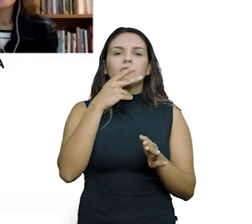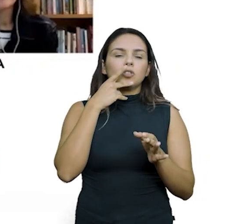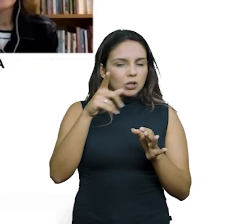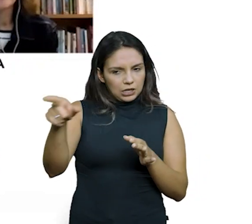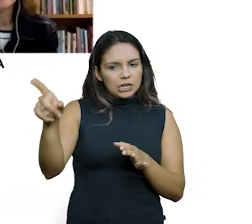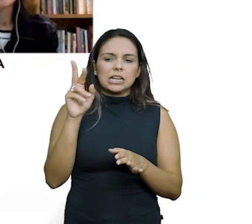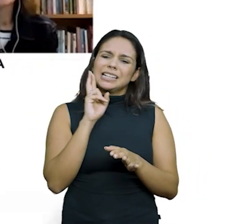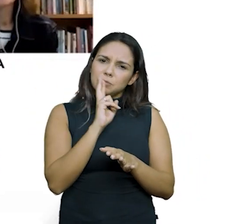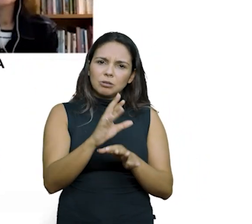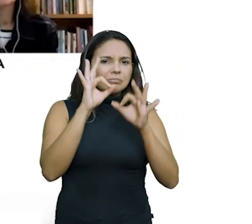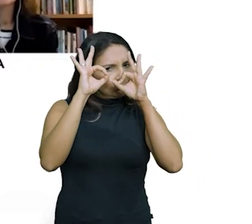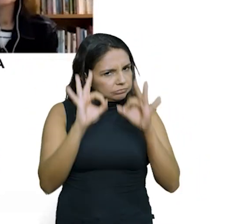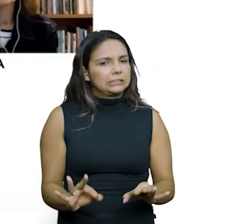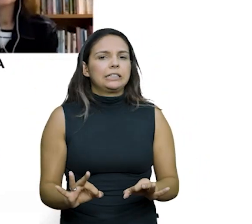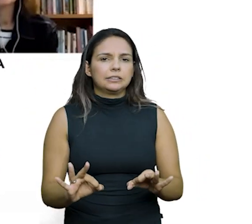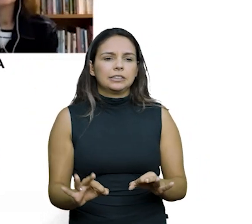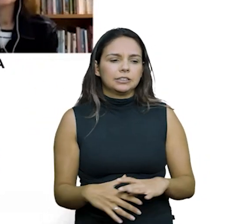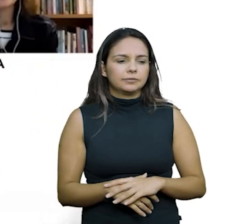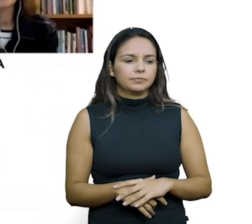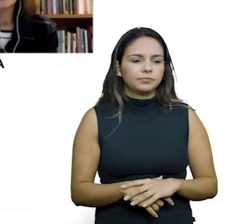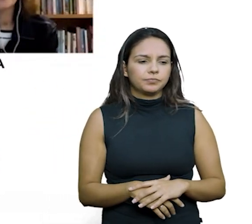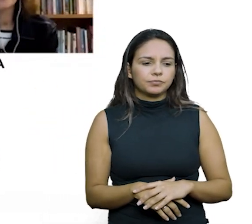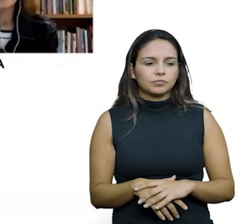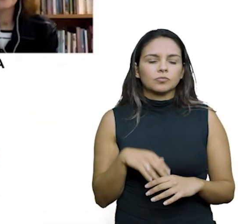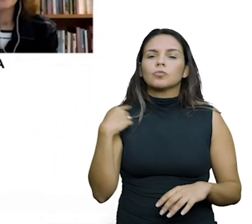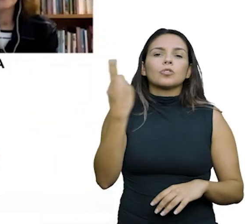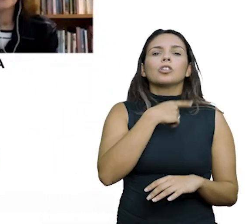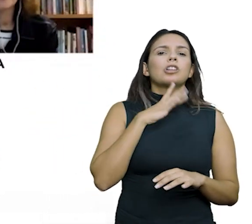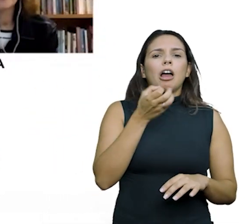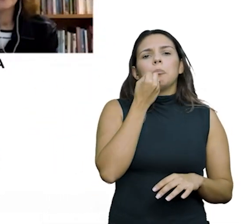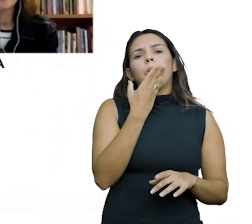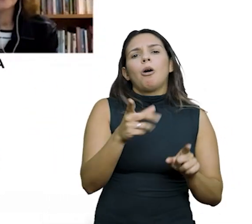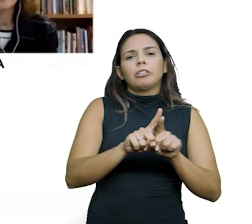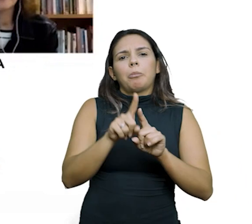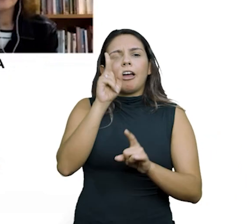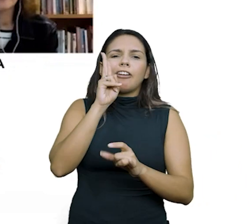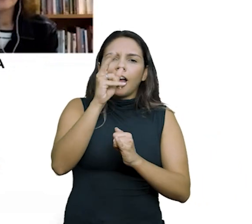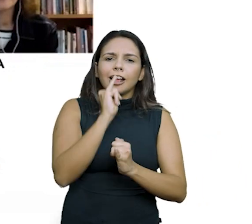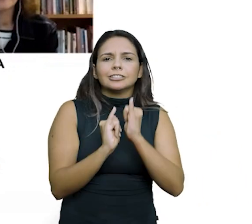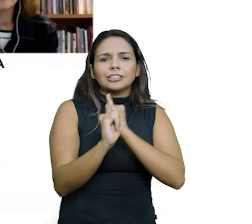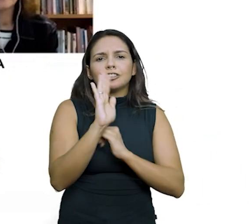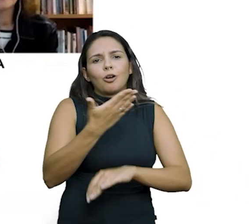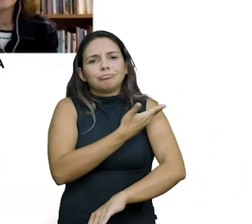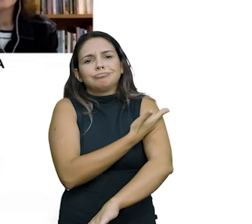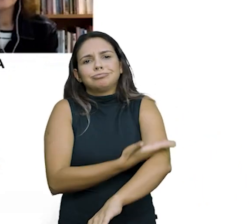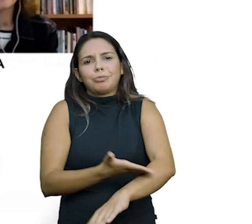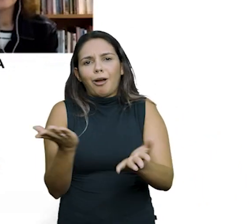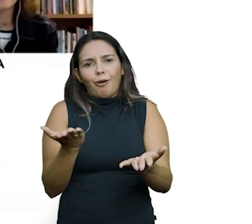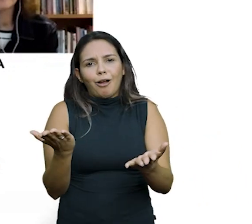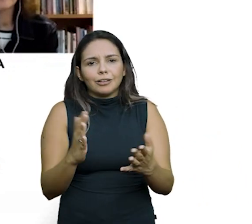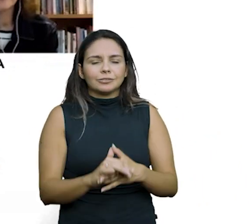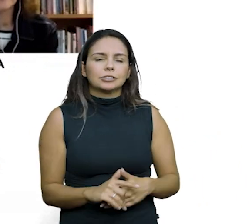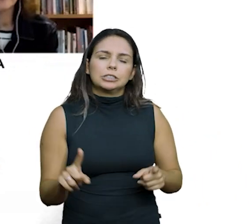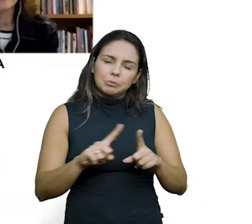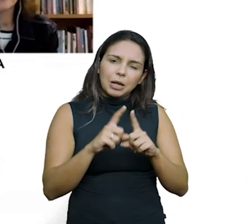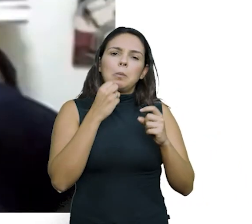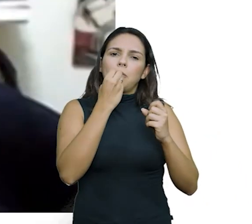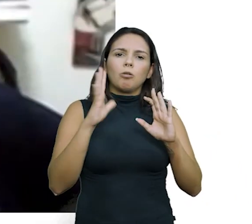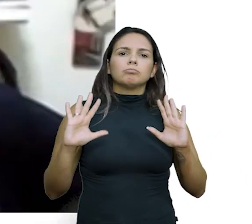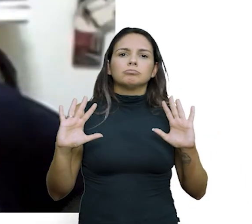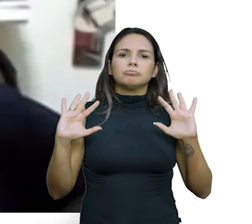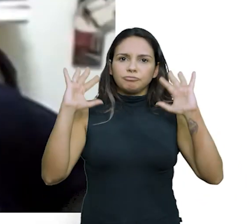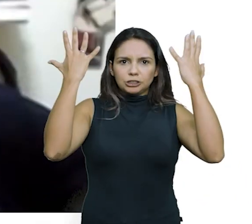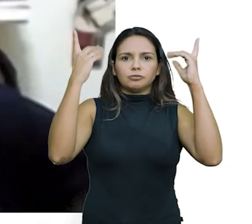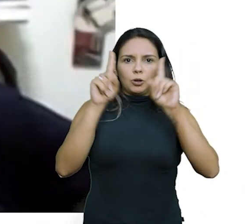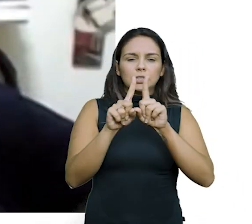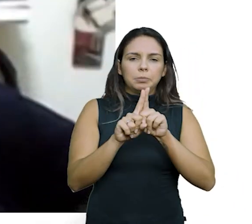Com certeza vai acontecer. E nós estamos tão craques nesse momento do meio virtual que eu acho que se for assim, vai ser um ótimo festival